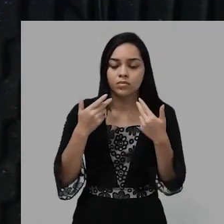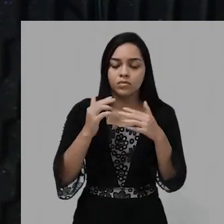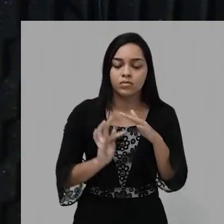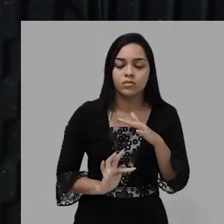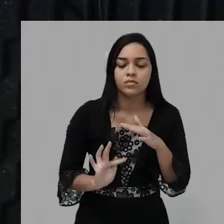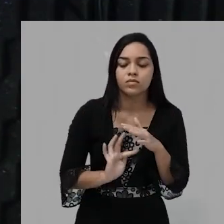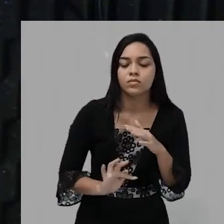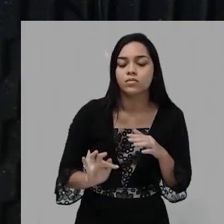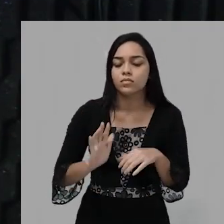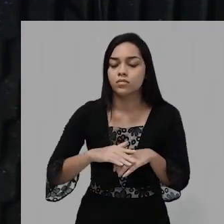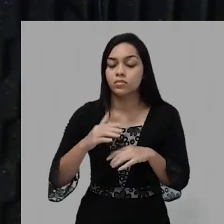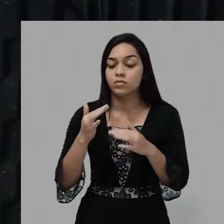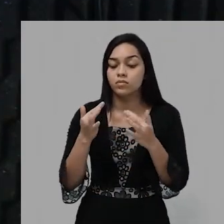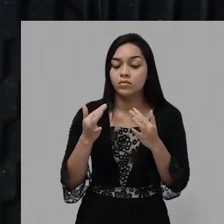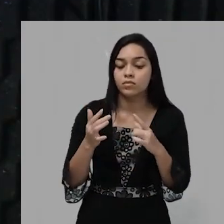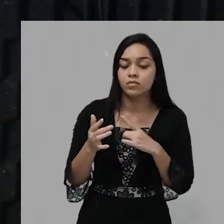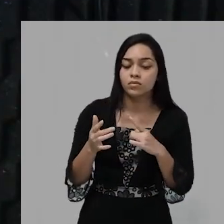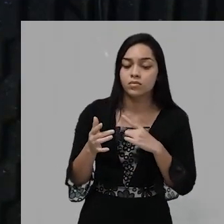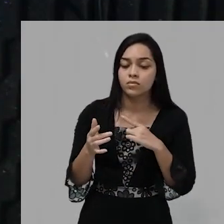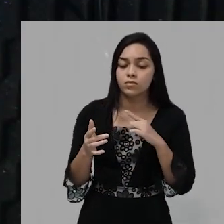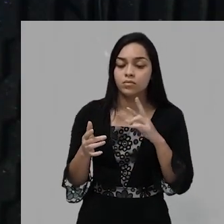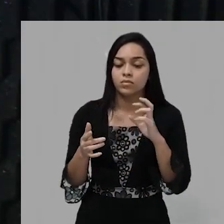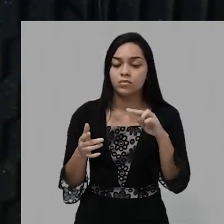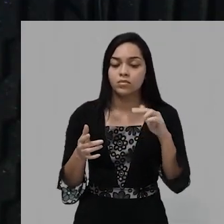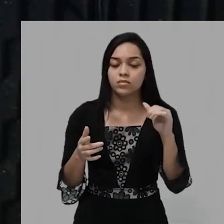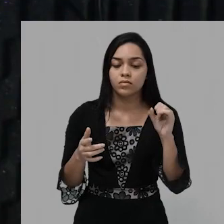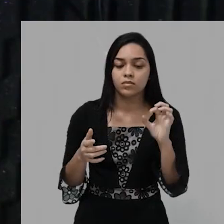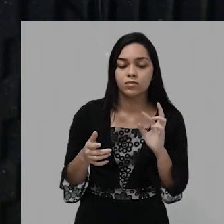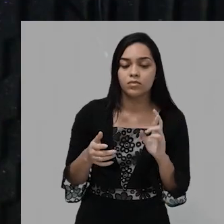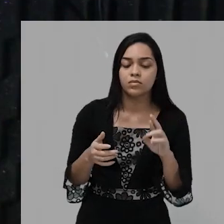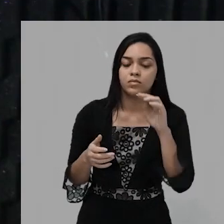formal, mais clássica, é como se fosse um renascer.